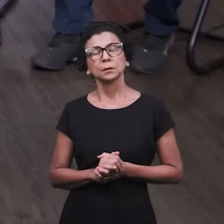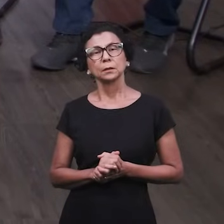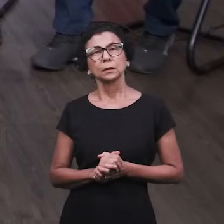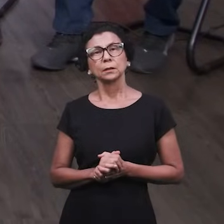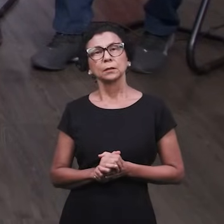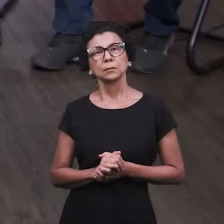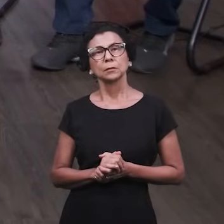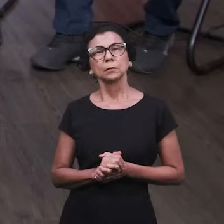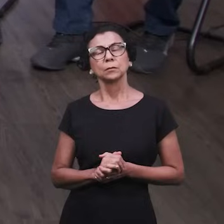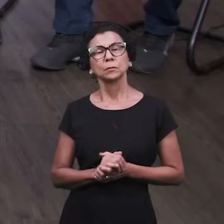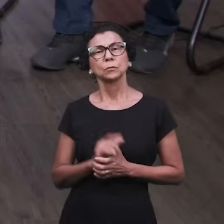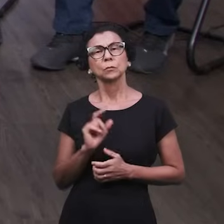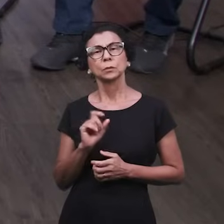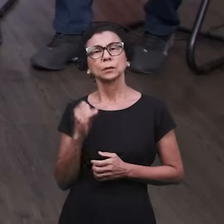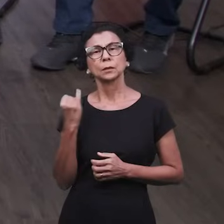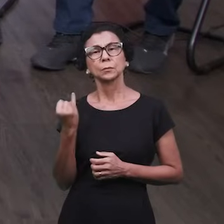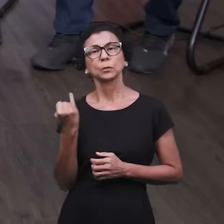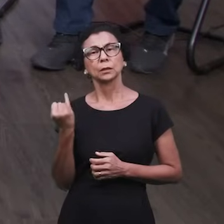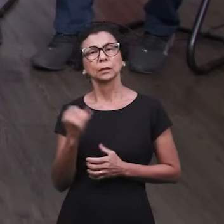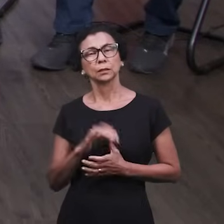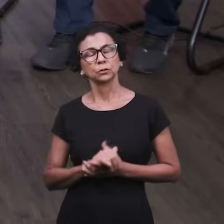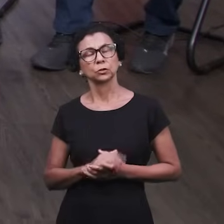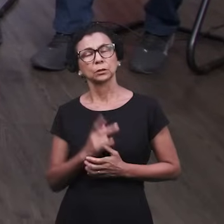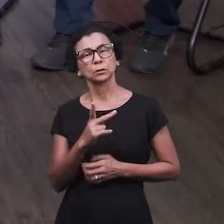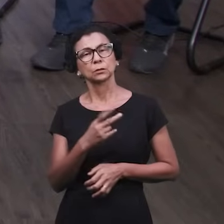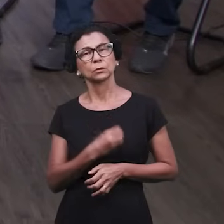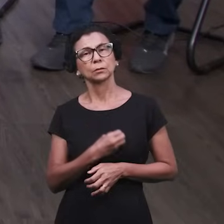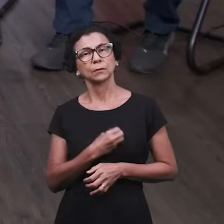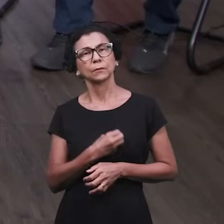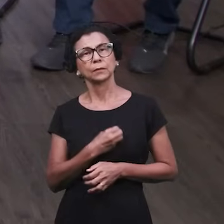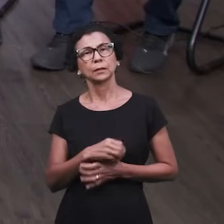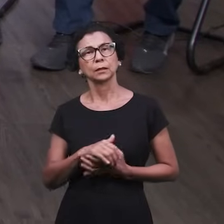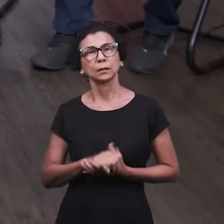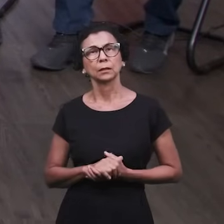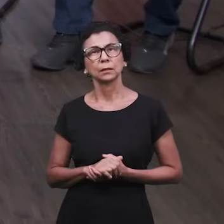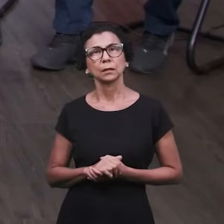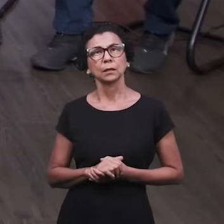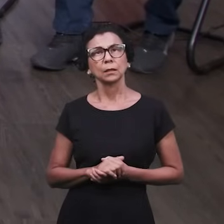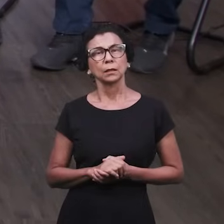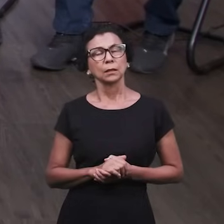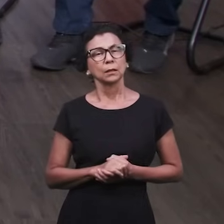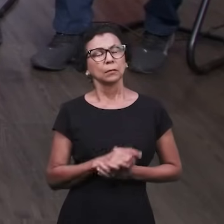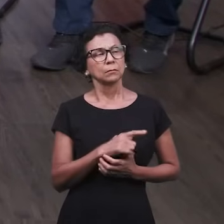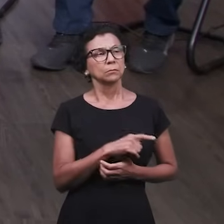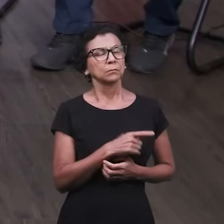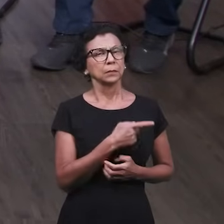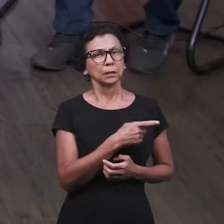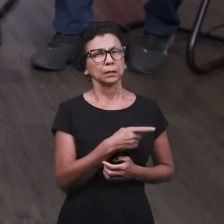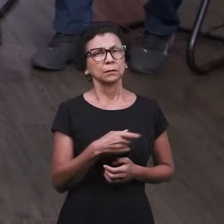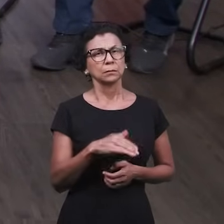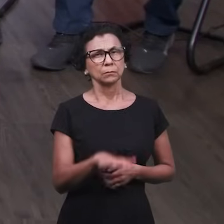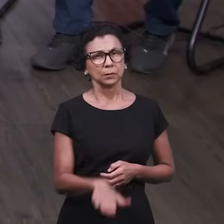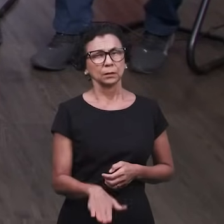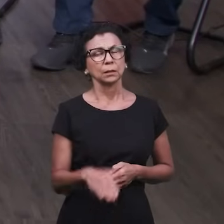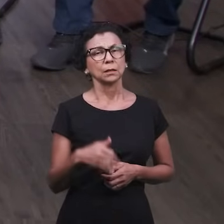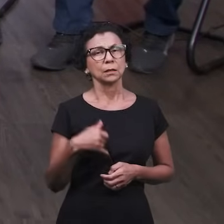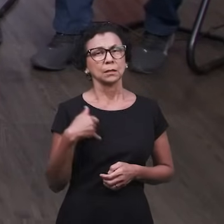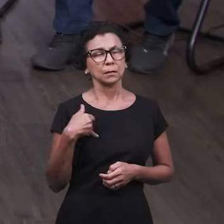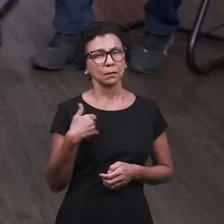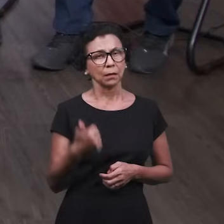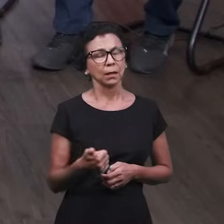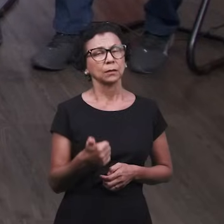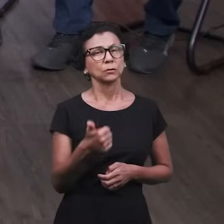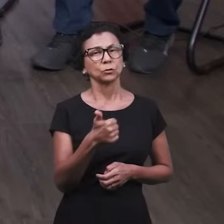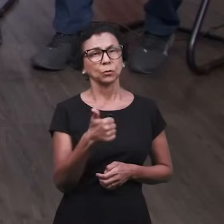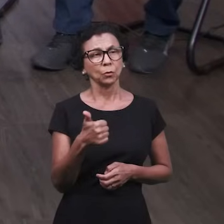vocês? O que mudou na vida de vocês? Era isso que vocês queriam? Ele realmente falou que desde criança ele tinha essa